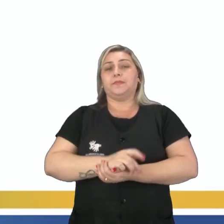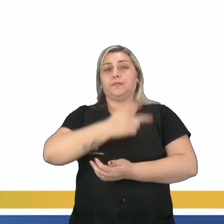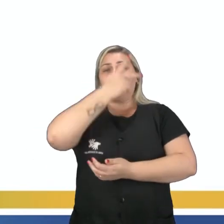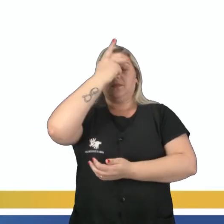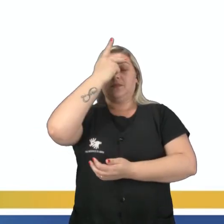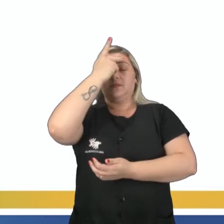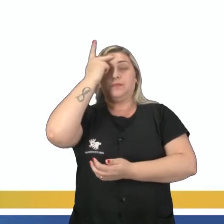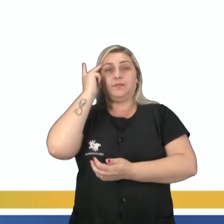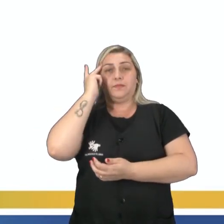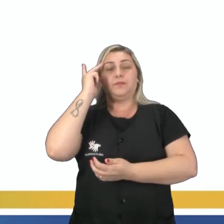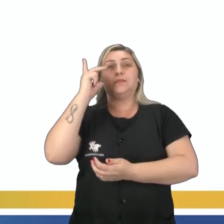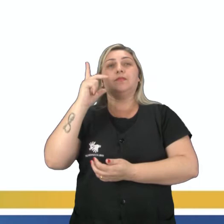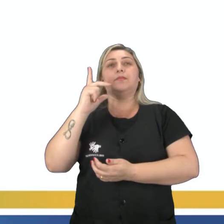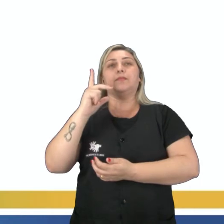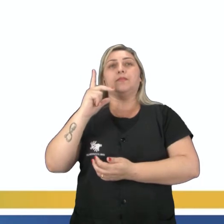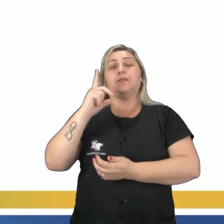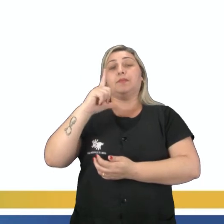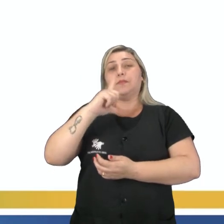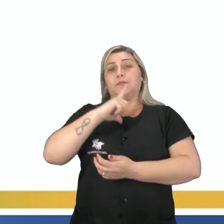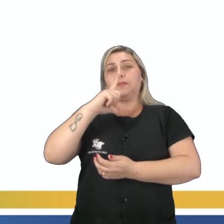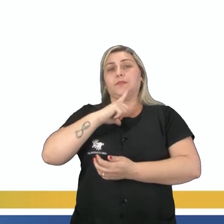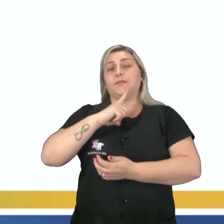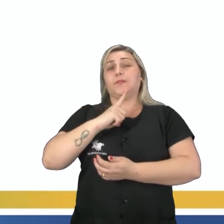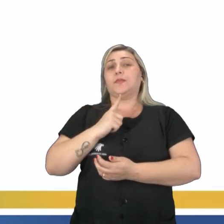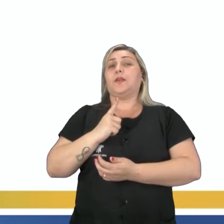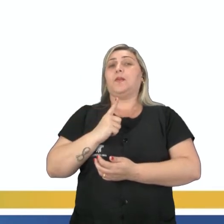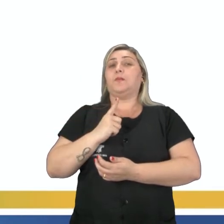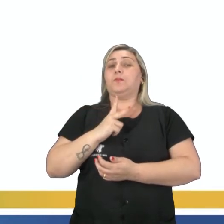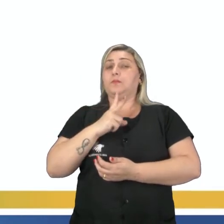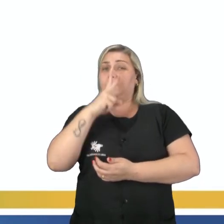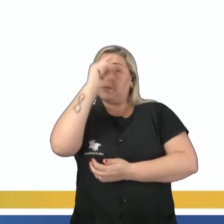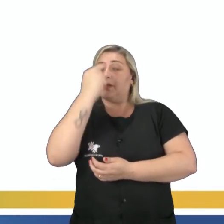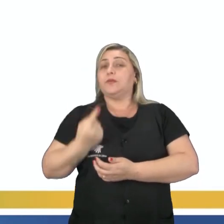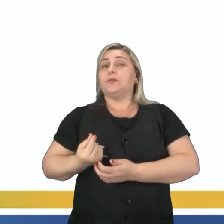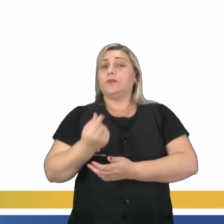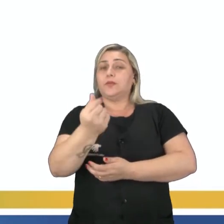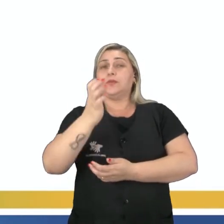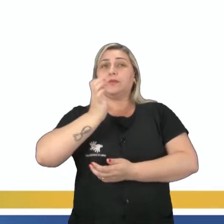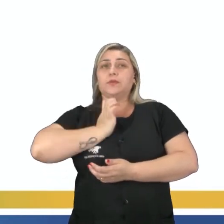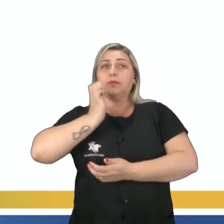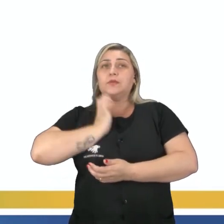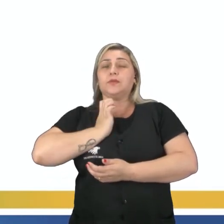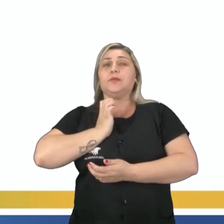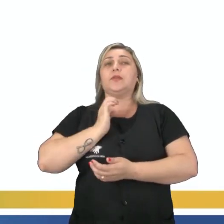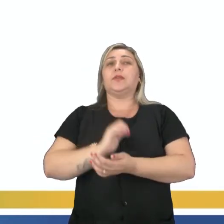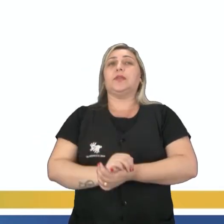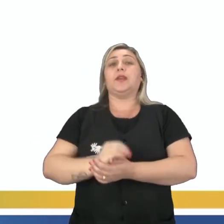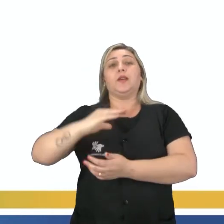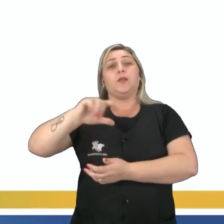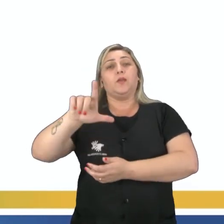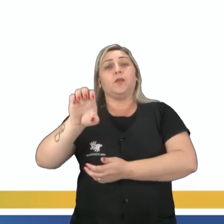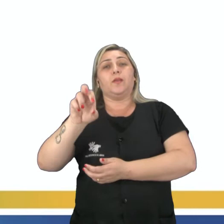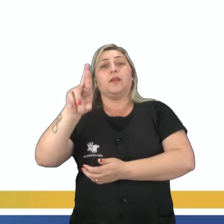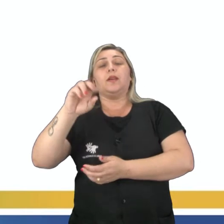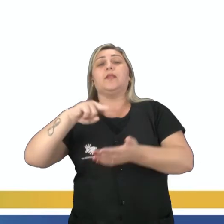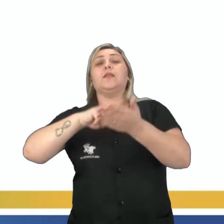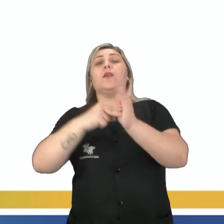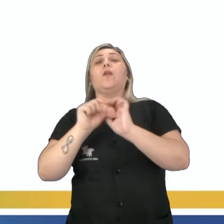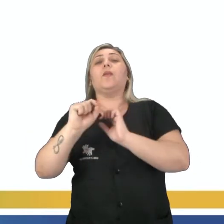nobres, né? E o clero era a igreja, tá, pessoal? Certo? Então, aqui embaixo nós vamos ter o